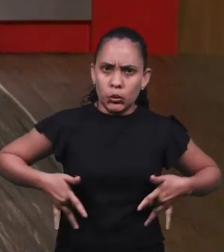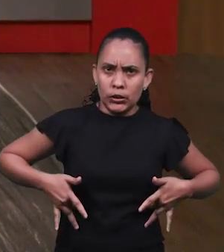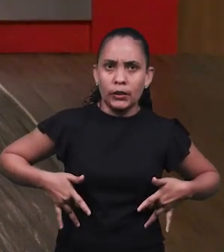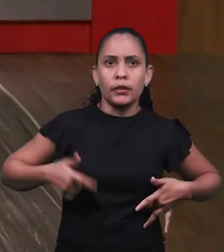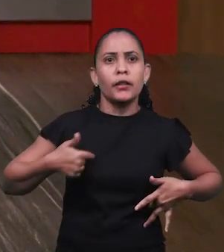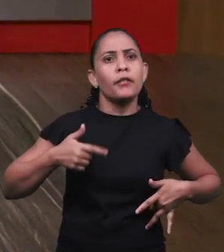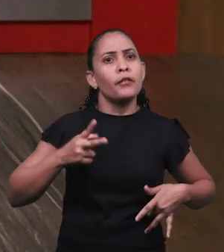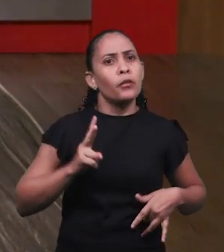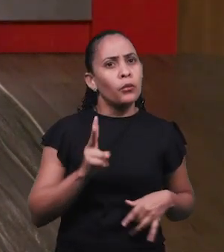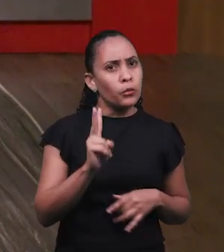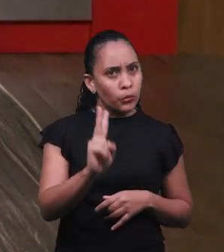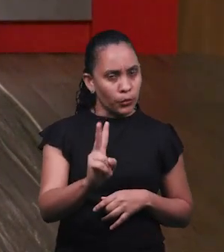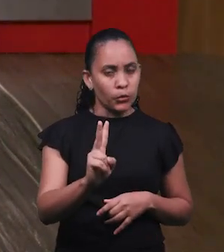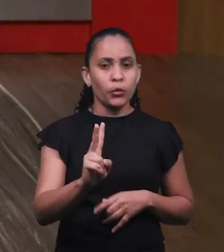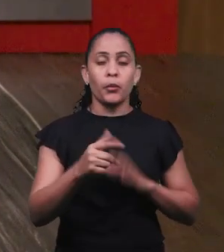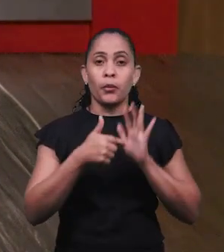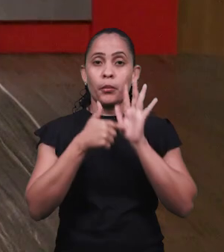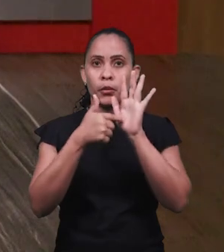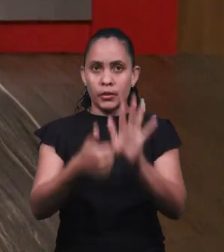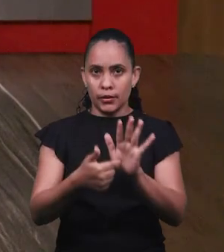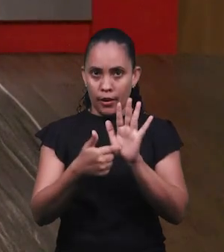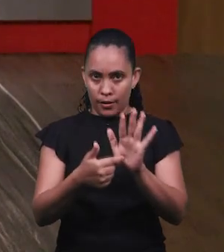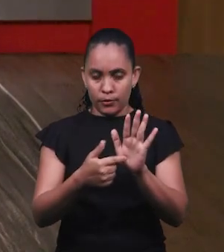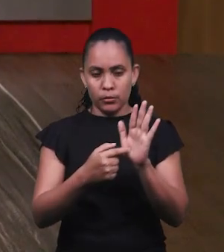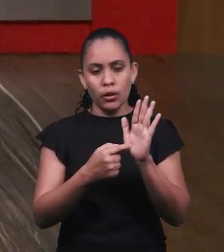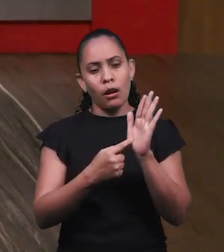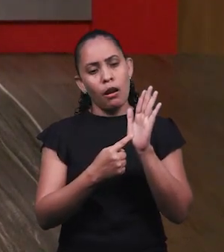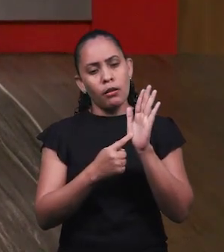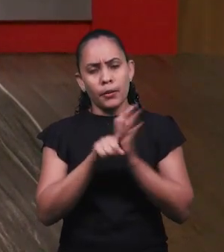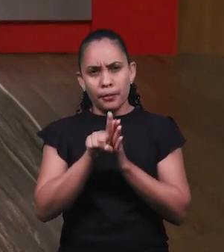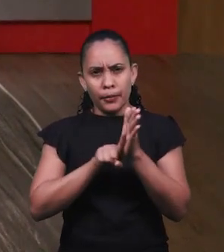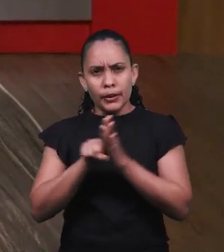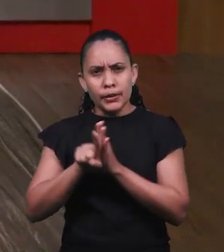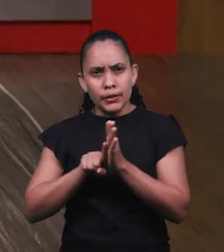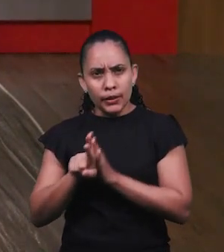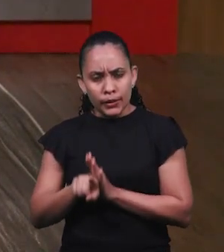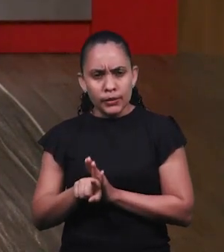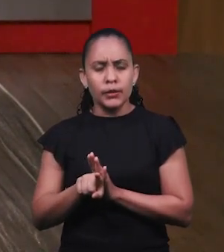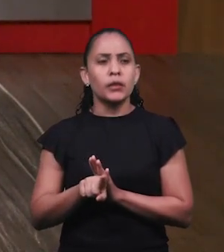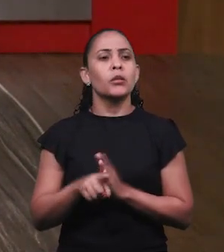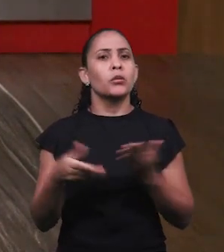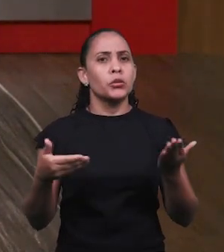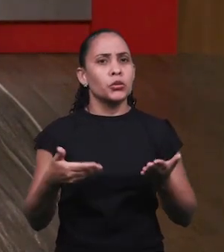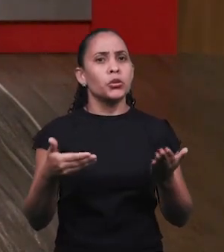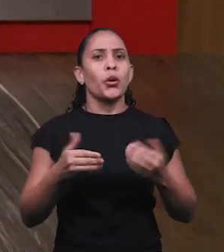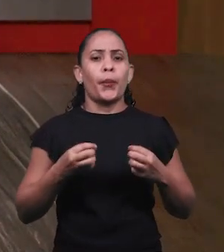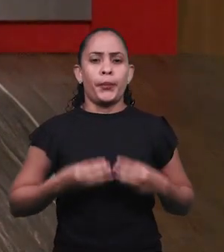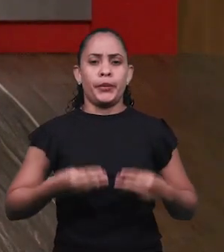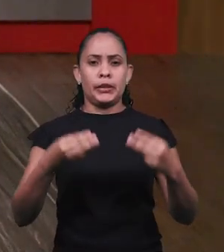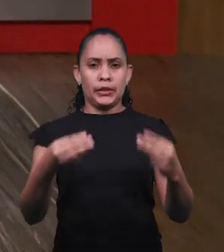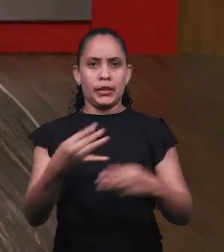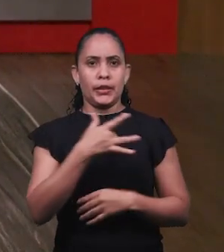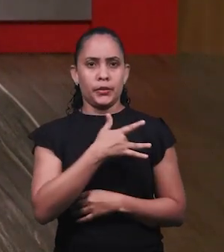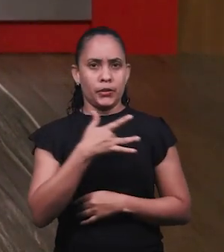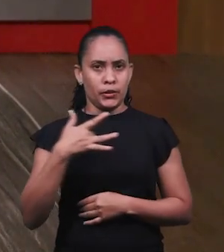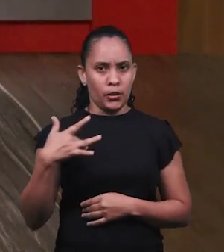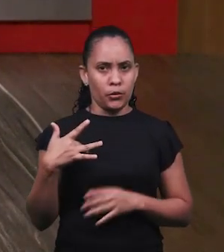aumentando em dados alarmantes, né? E isso tem causado no Ministério da Saúde, na